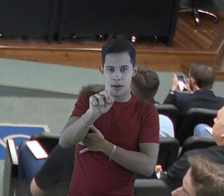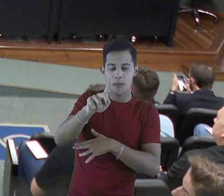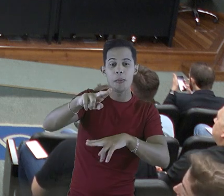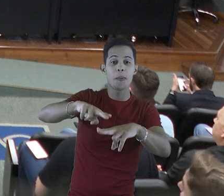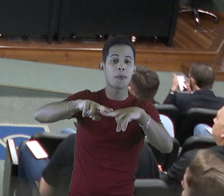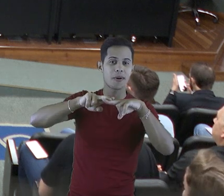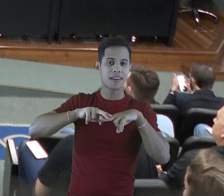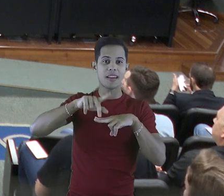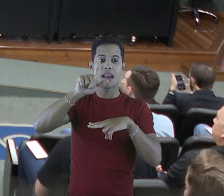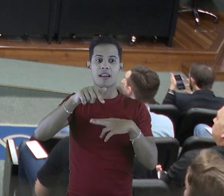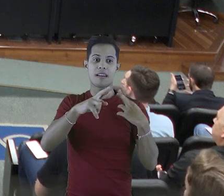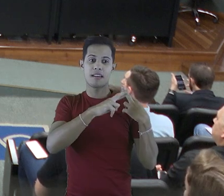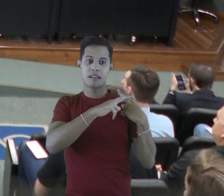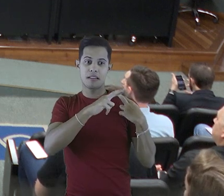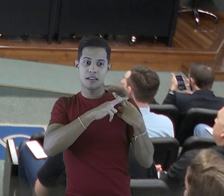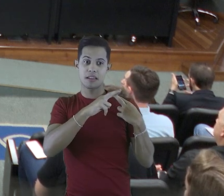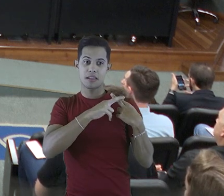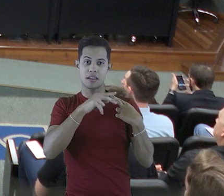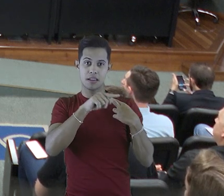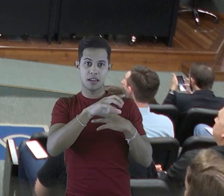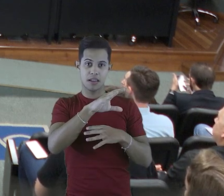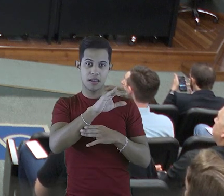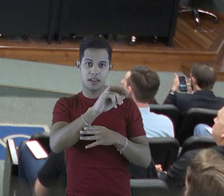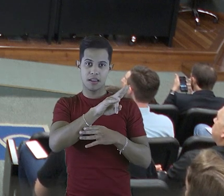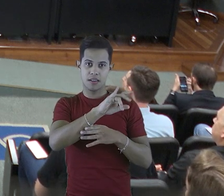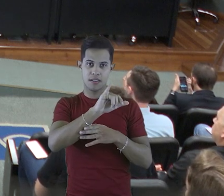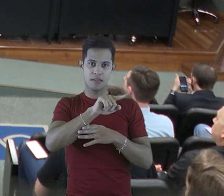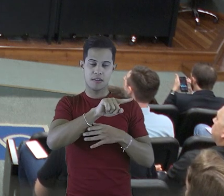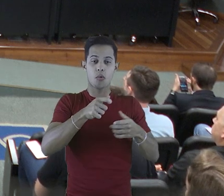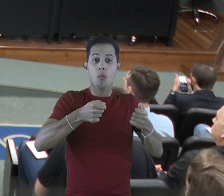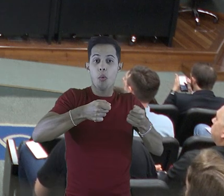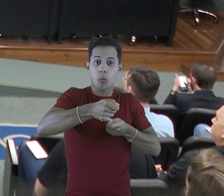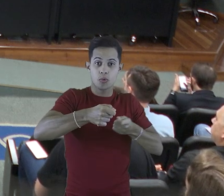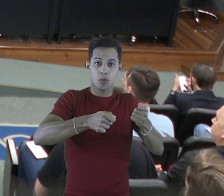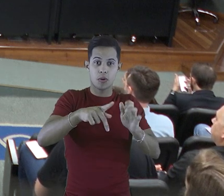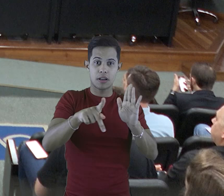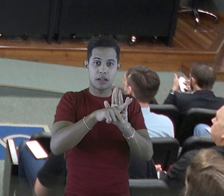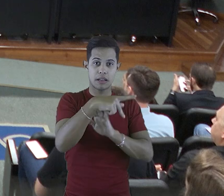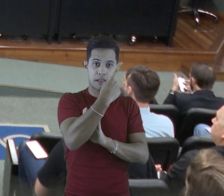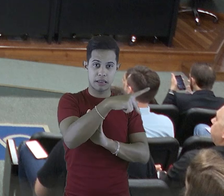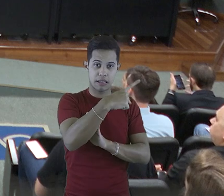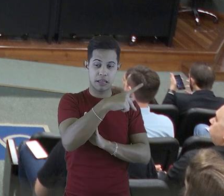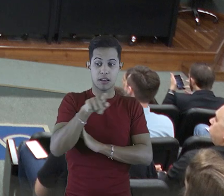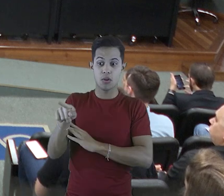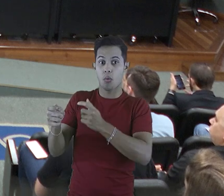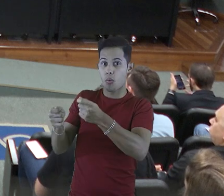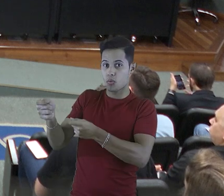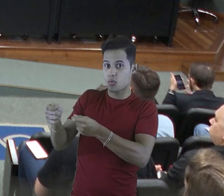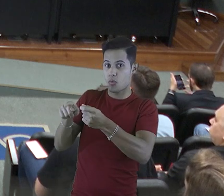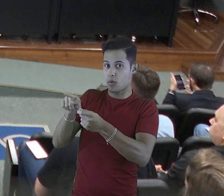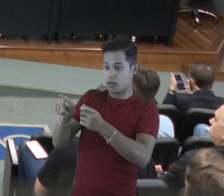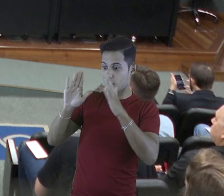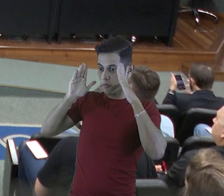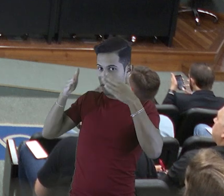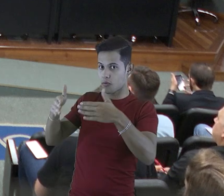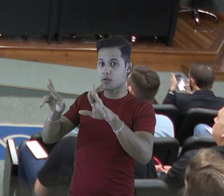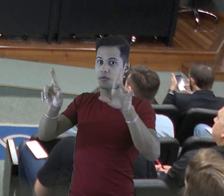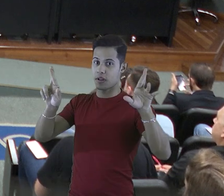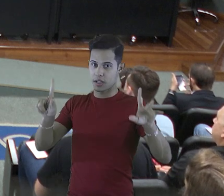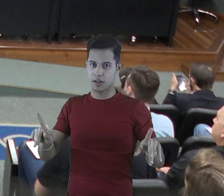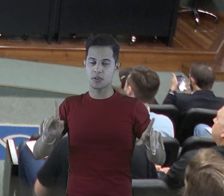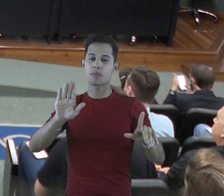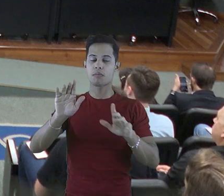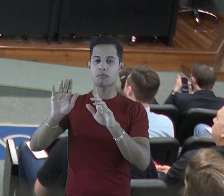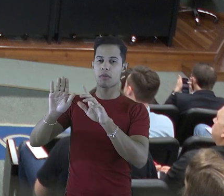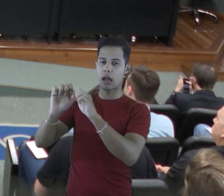Não, então é por isso. É porque é uma questão de responsabilização para a responsabilidade civil. A questão é o controle e a responsabilidade civil são diferentes. Era isso que eu queria dizer. Mas a Assembleia